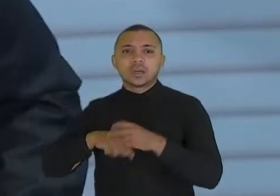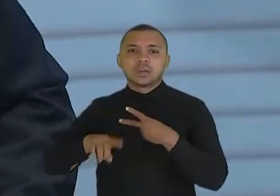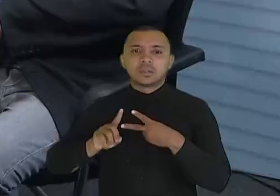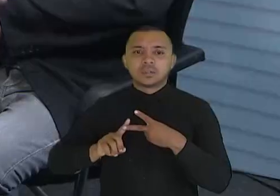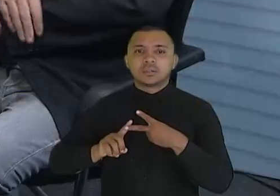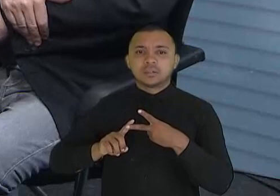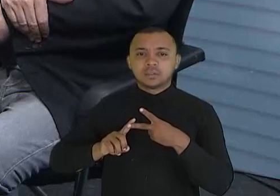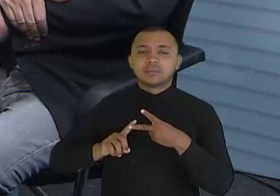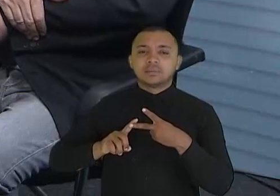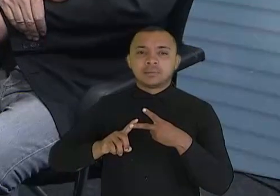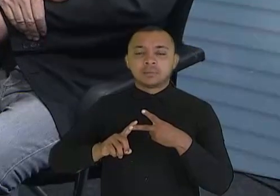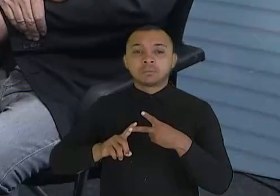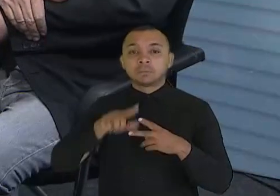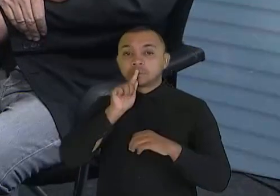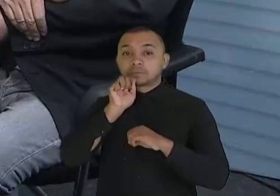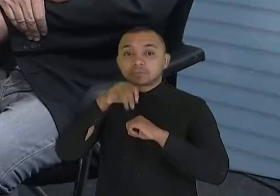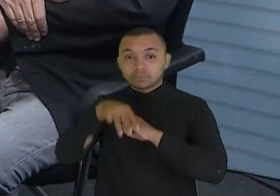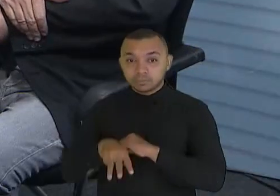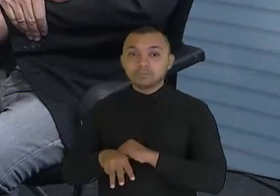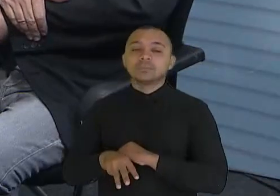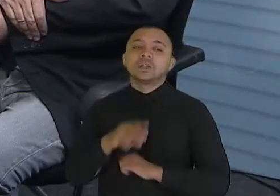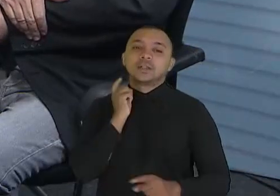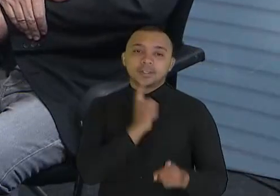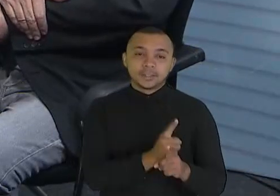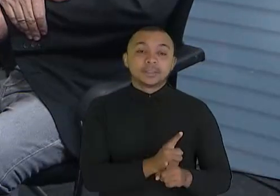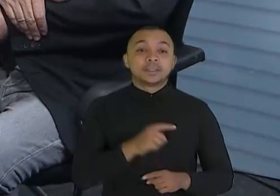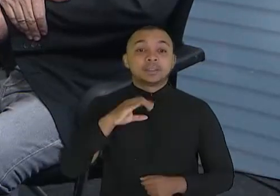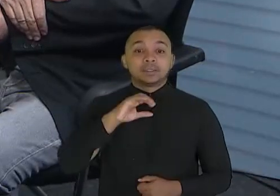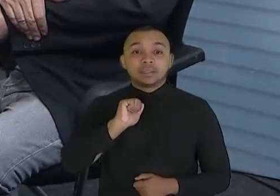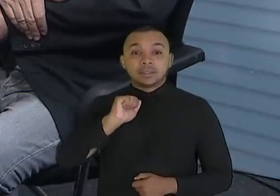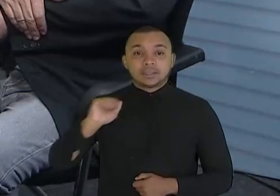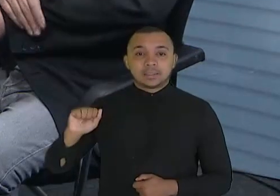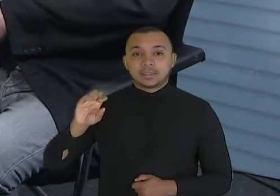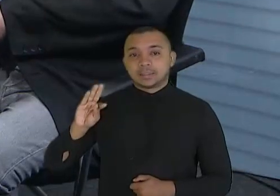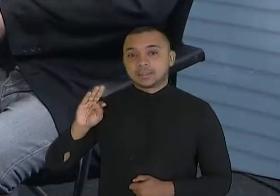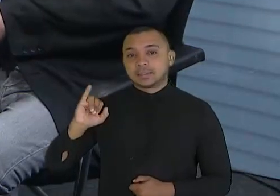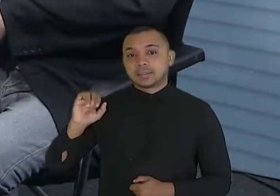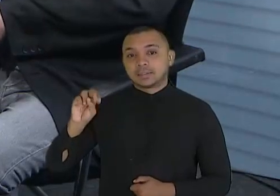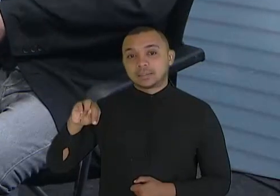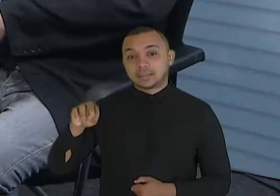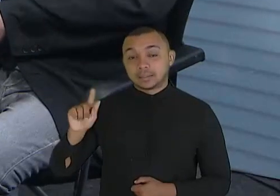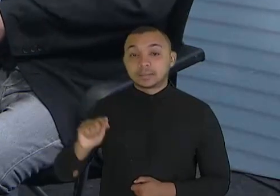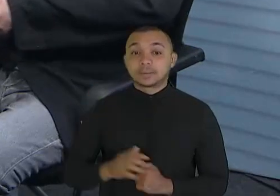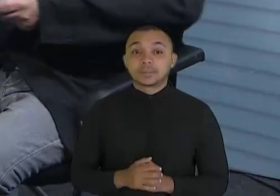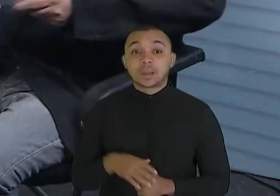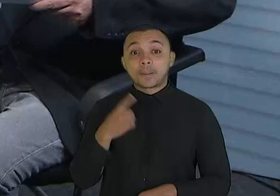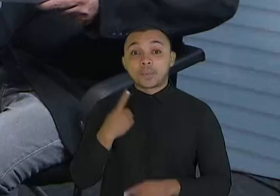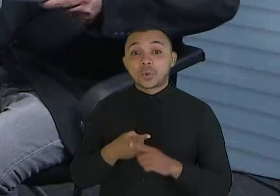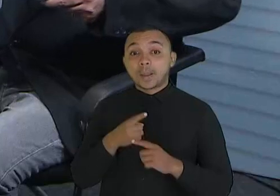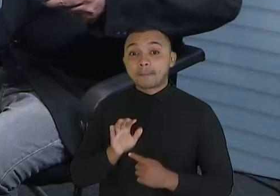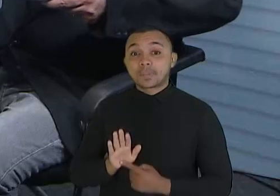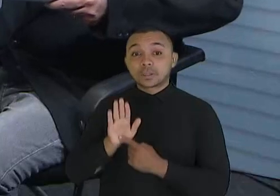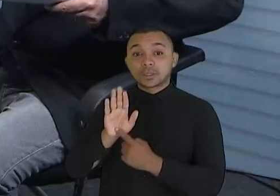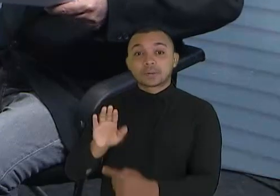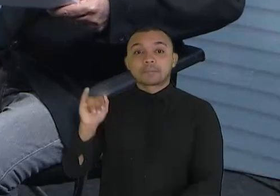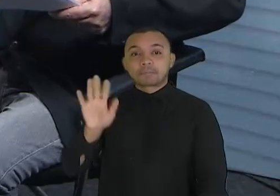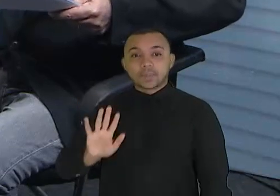lá já se vê o bioma da Caatinga. Já. Impressionante, né? Porque algumas fotos que eu mostrei aqui tem uma espécie de um